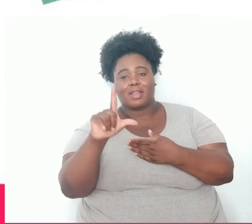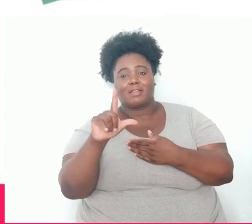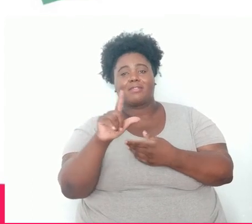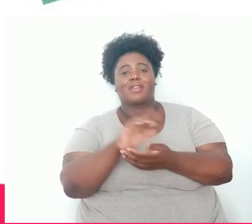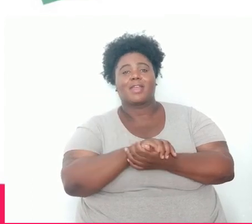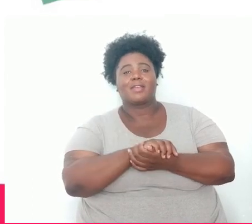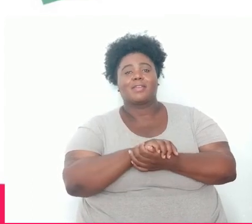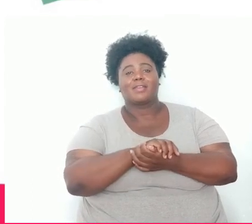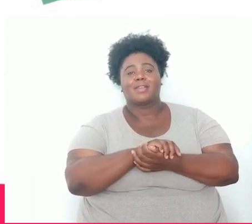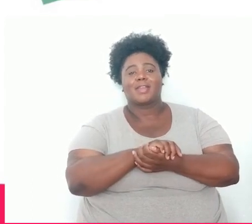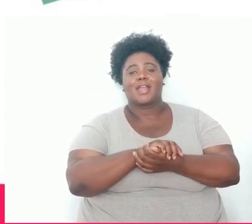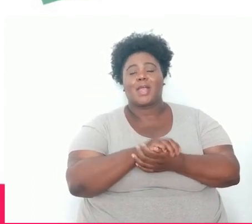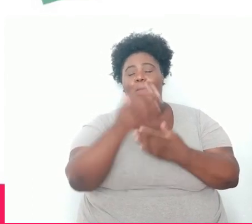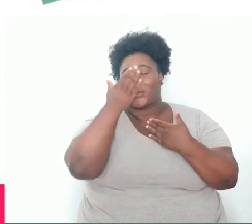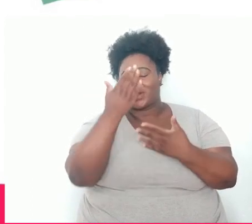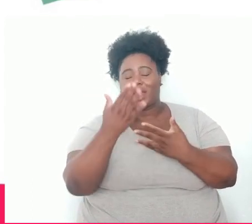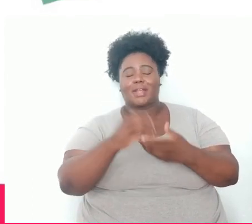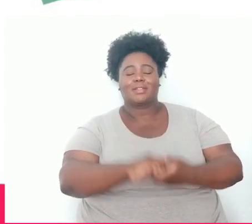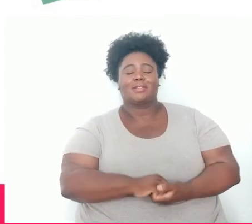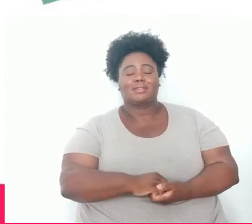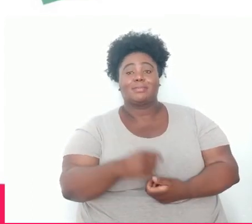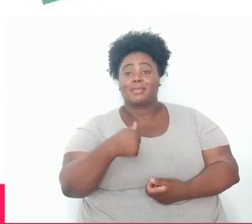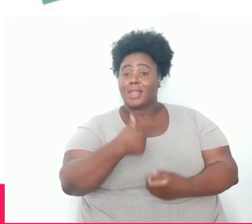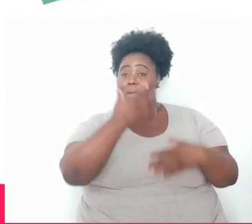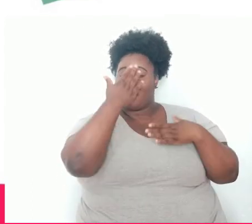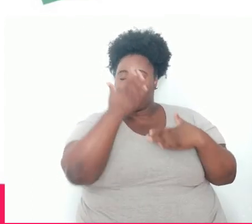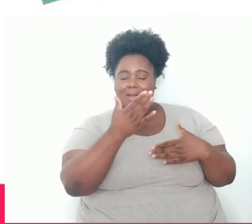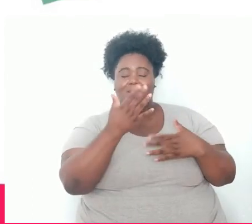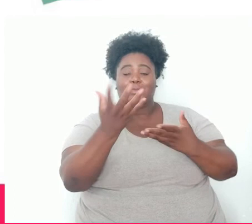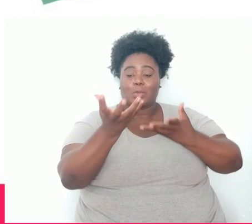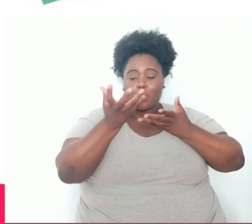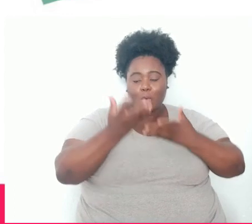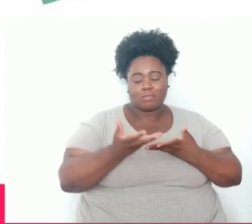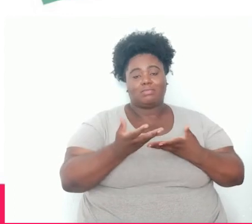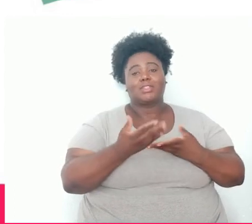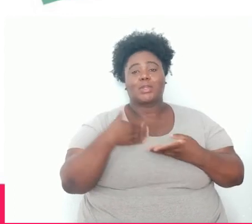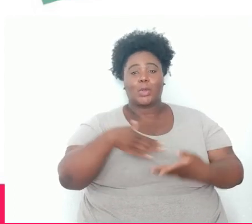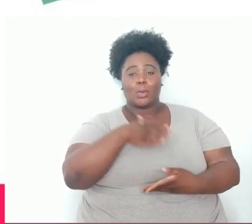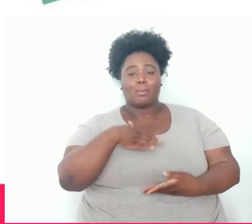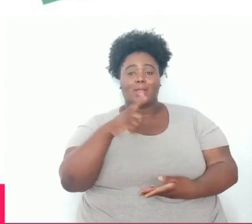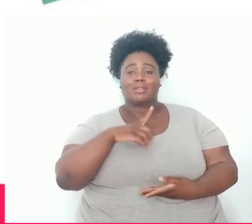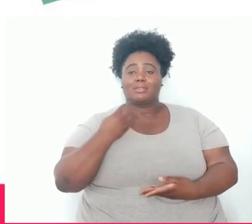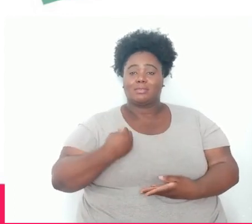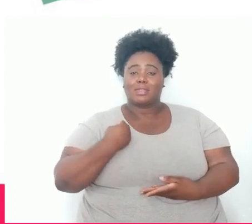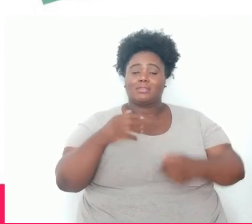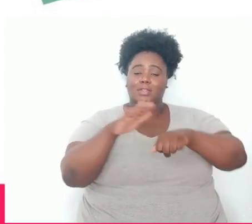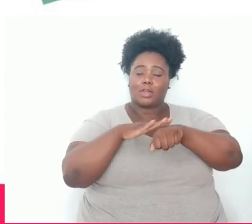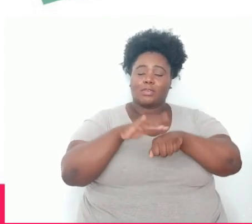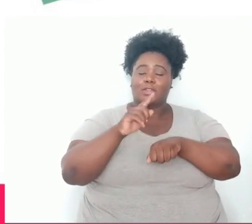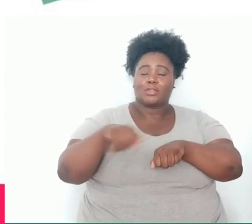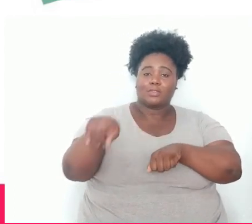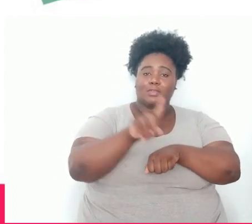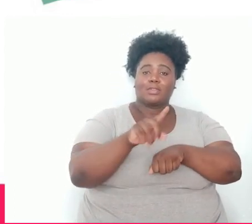Rafael Bicuier. Valeu demais. Querido, gratidão pelo convite. Um prazer enorme estar aqui conversando